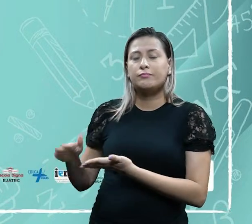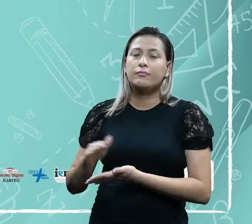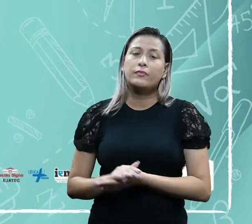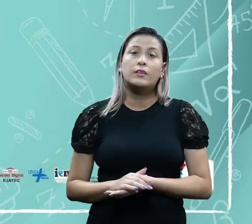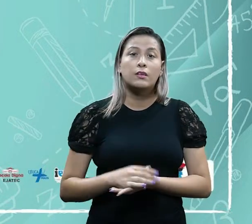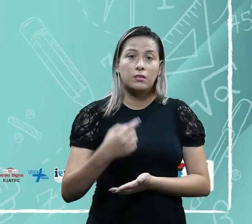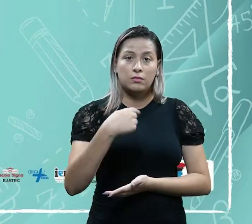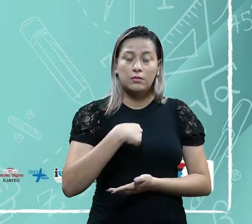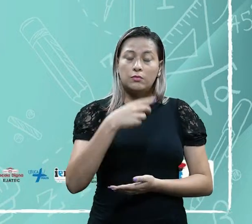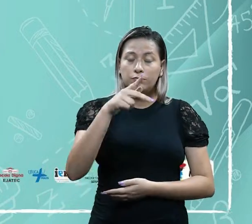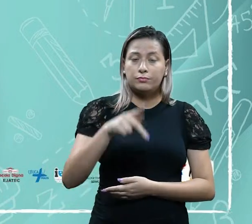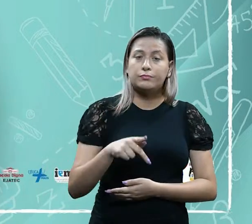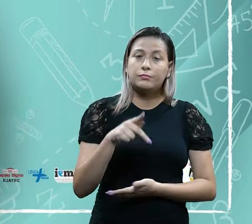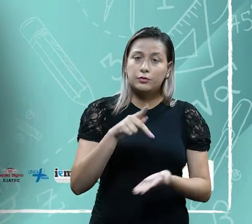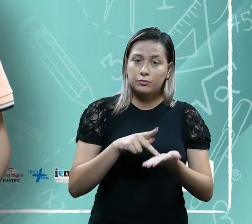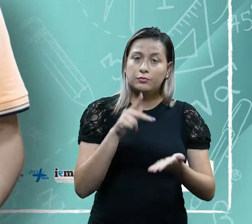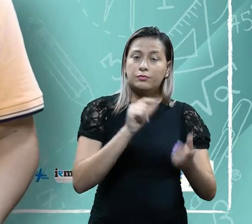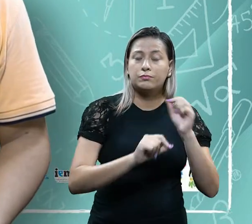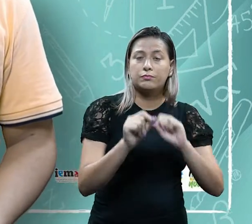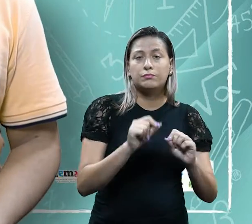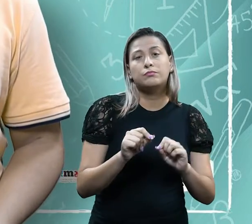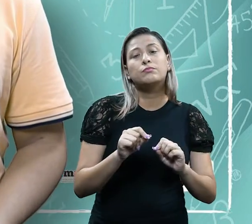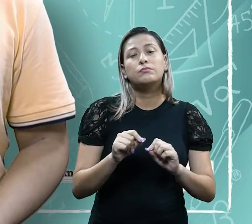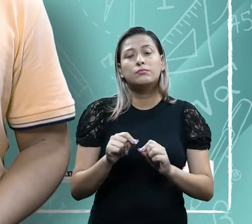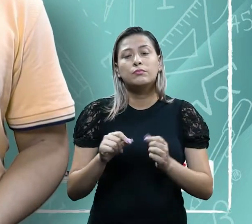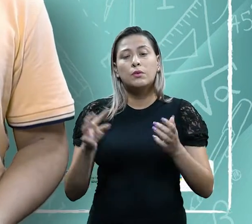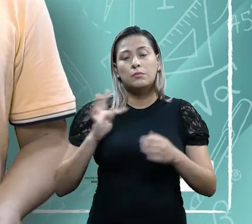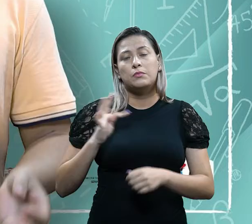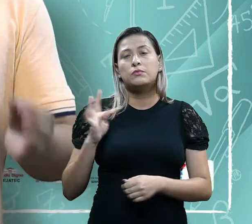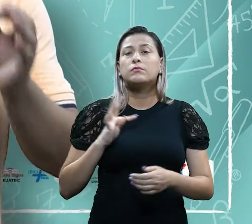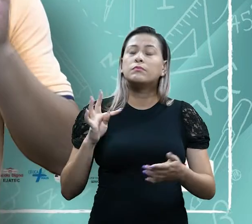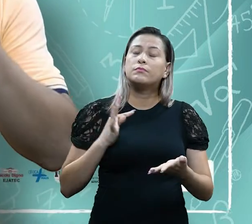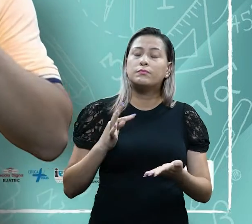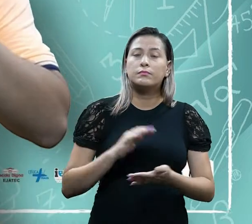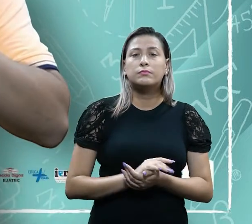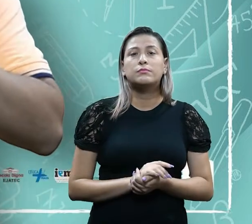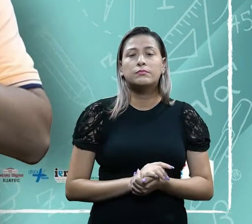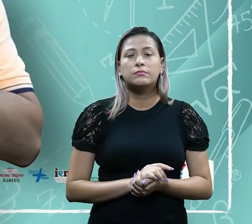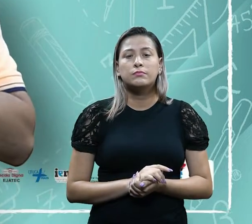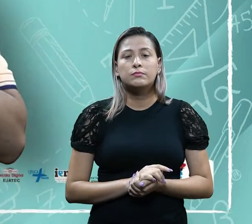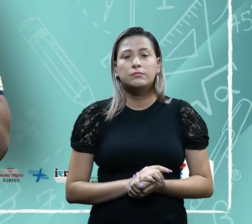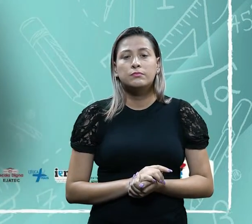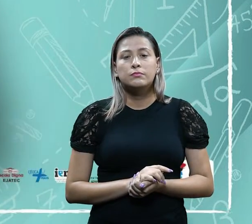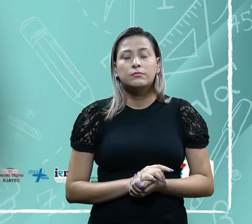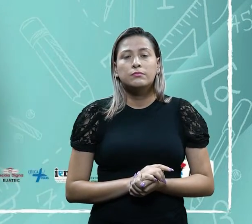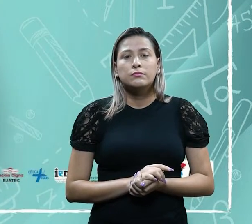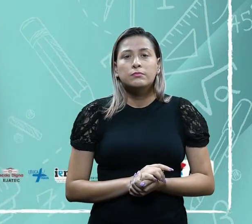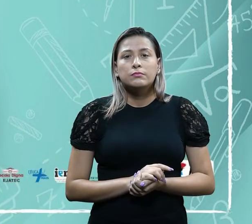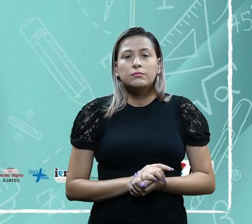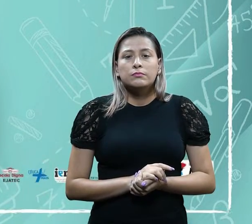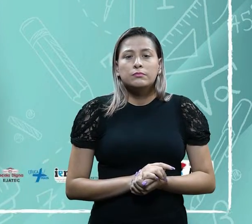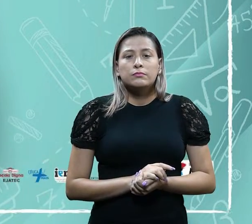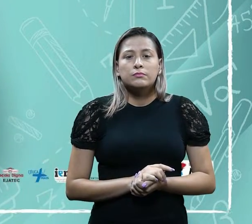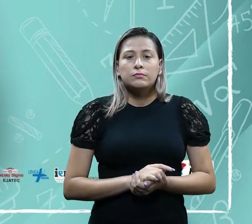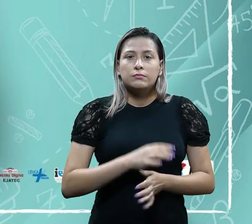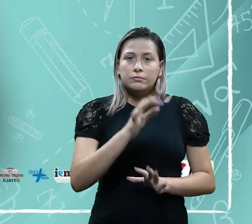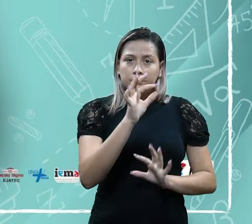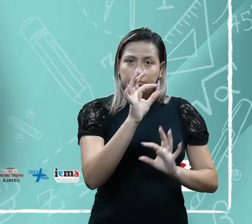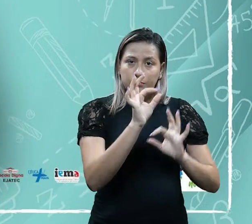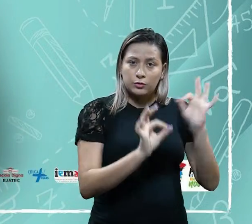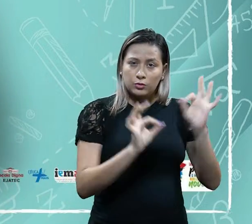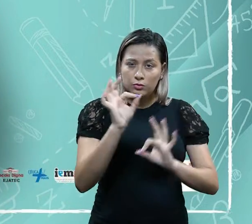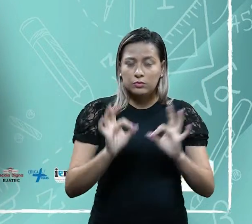de organização que me permita justamente isso, né? E é justamente essa técnica que a gente